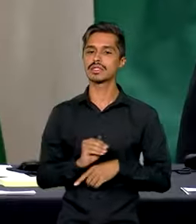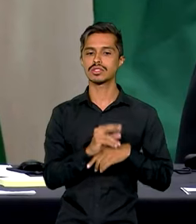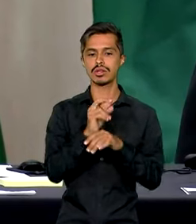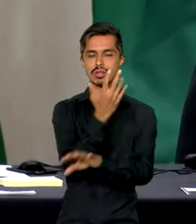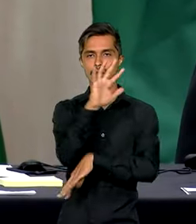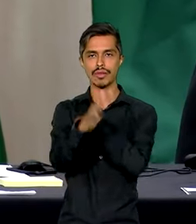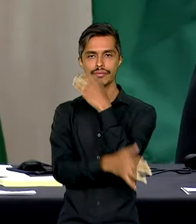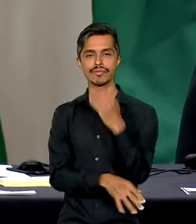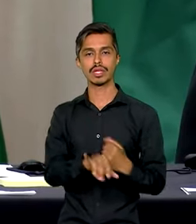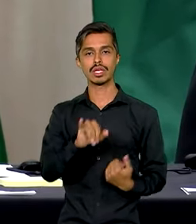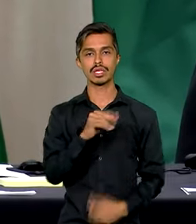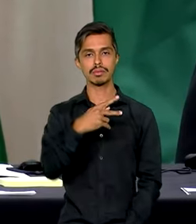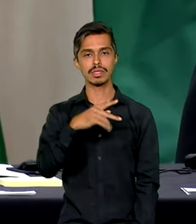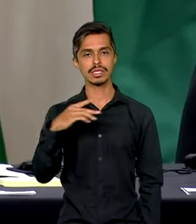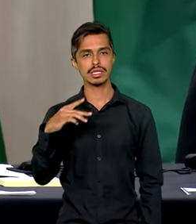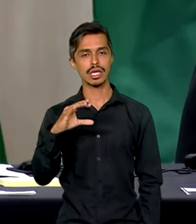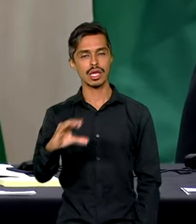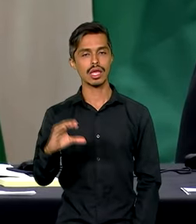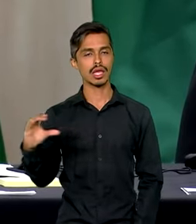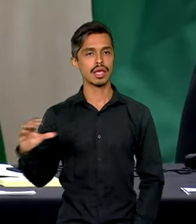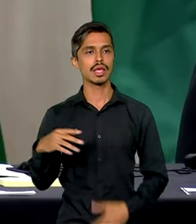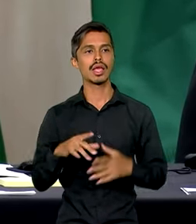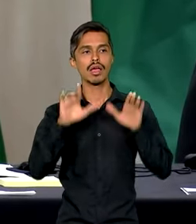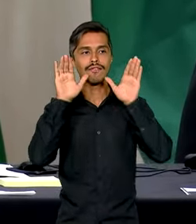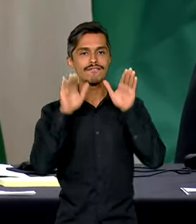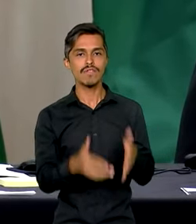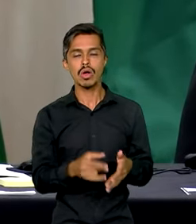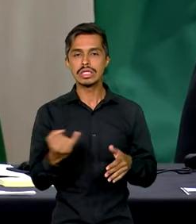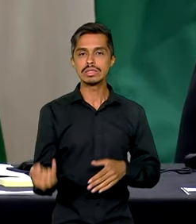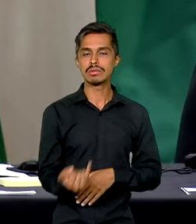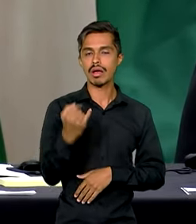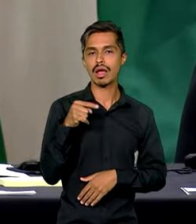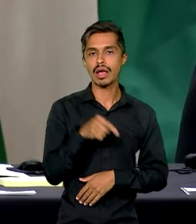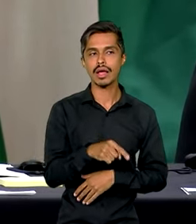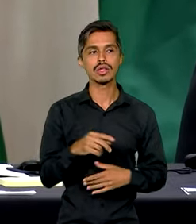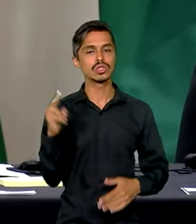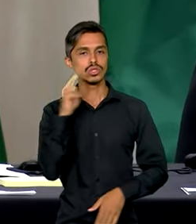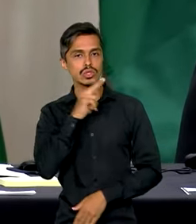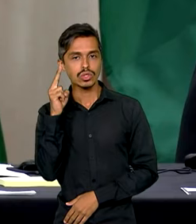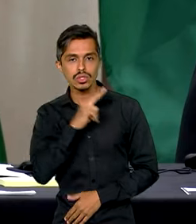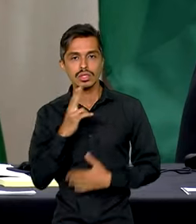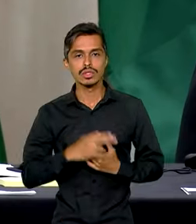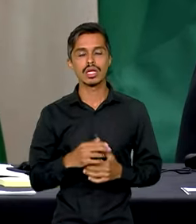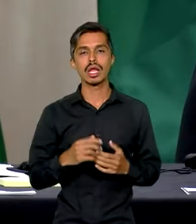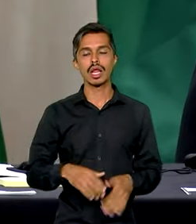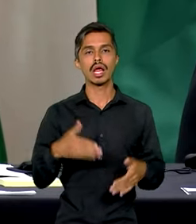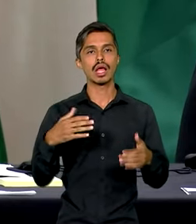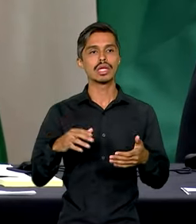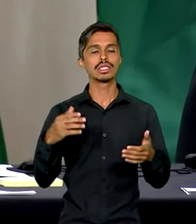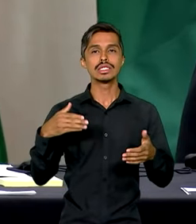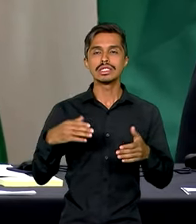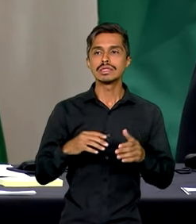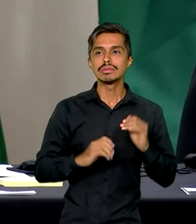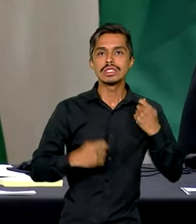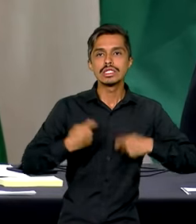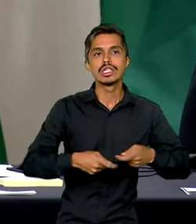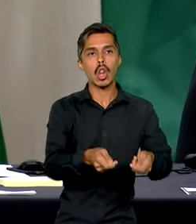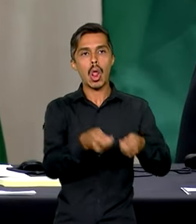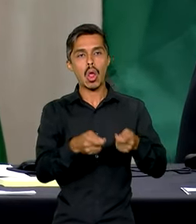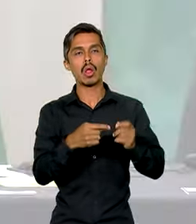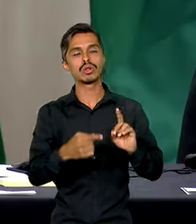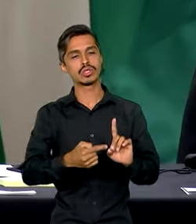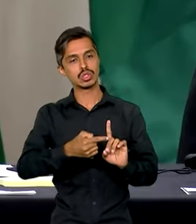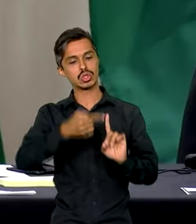o ipcc é categórico sobre a urgência de limitar o aumento na temperatura Global a 1